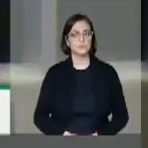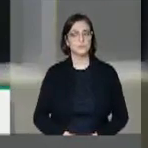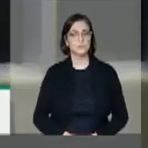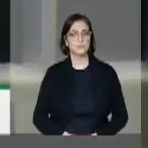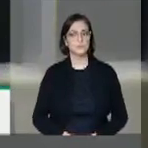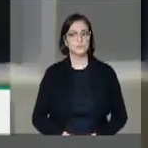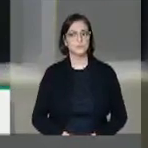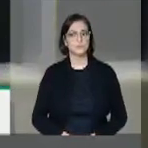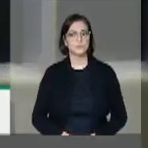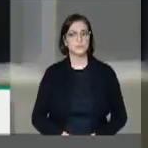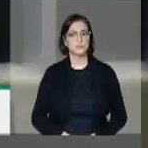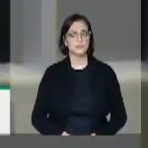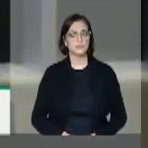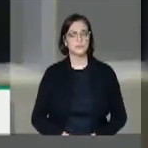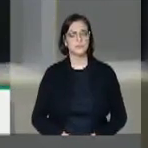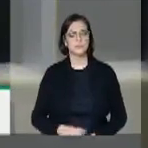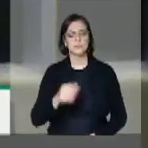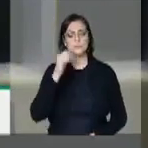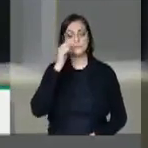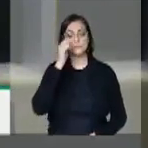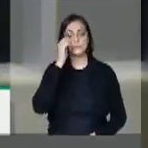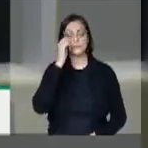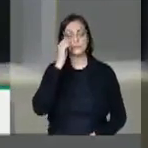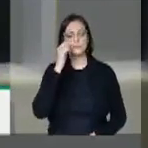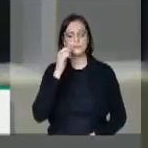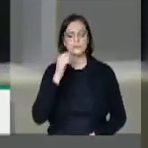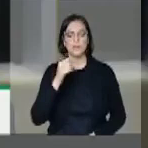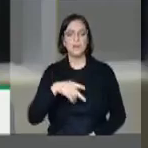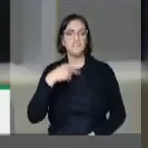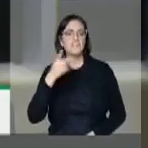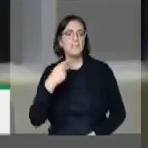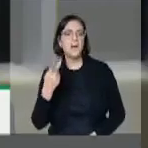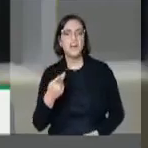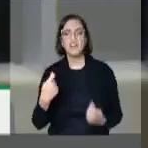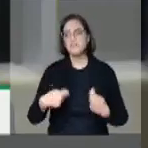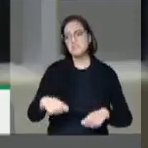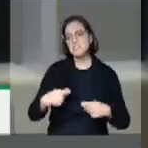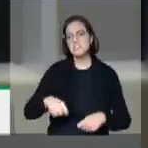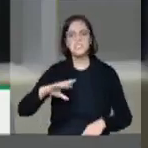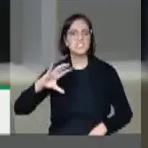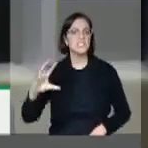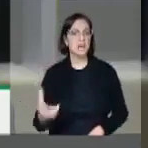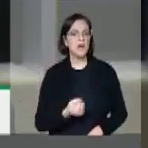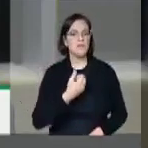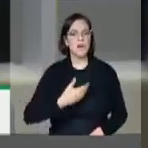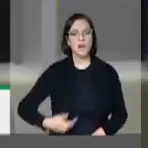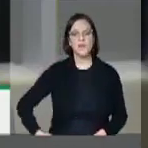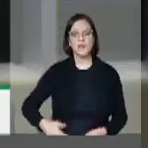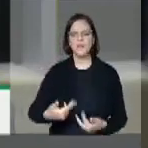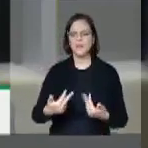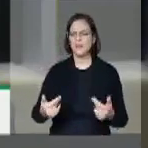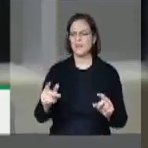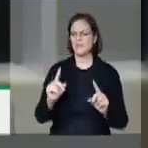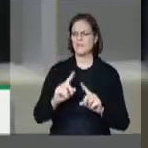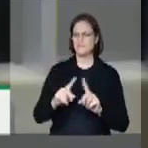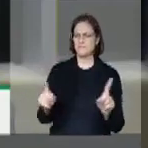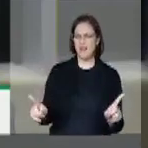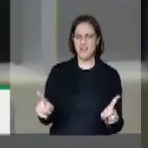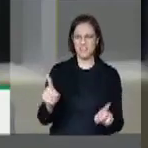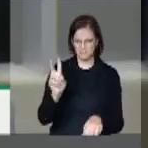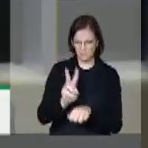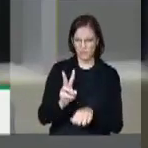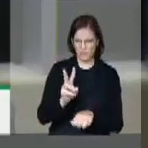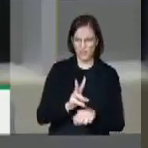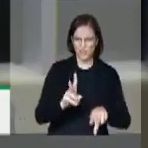da necessidade de salvar, de fazer com que a reforma salve o Estado. Mas como? Está combatendo a desigualdade social?